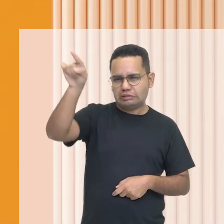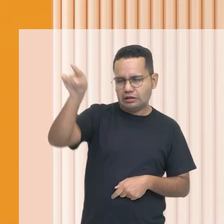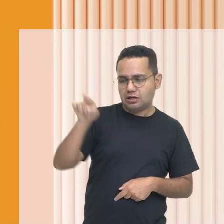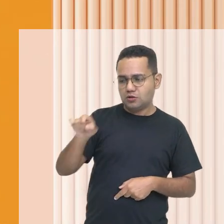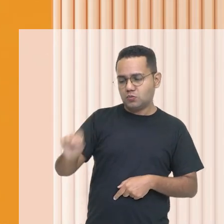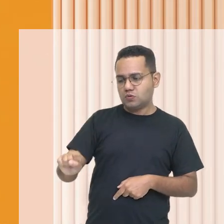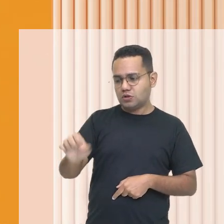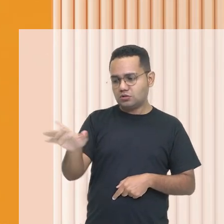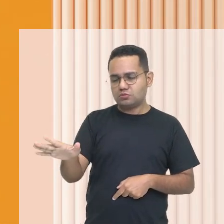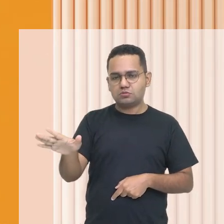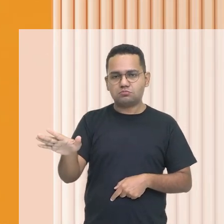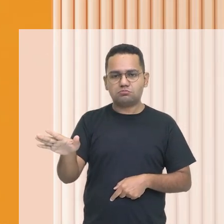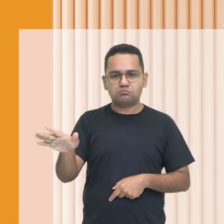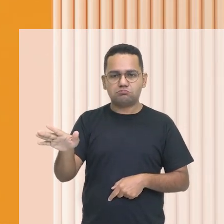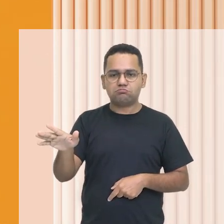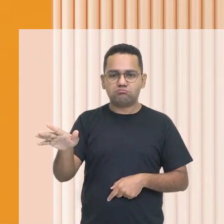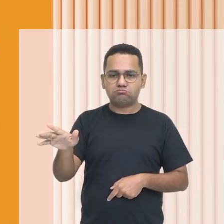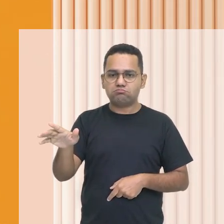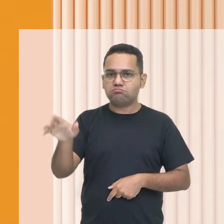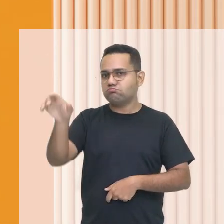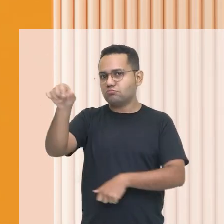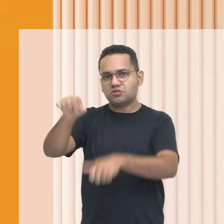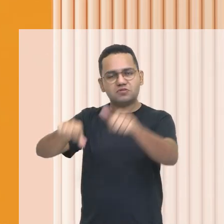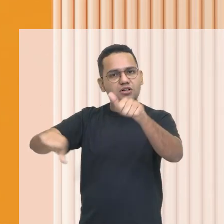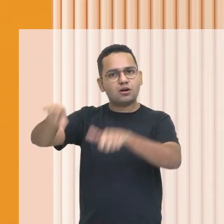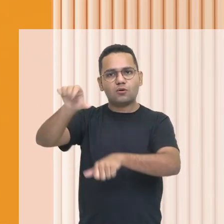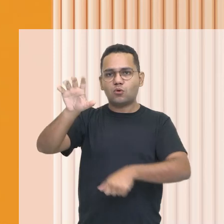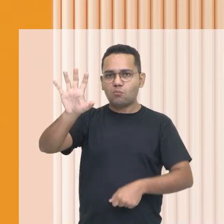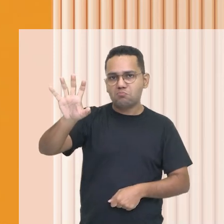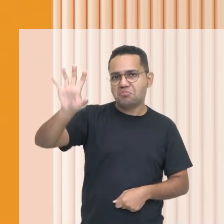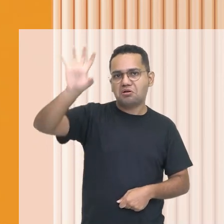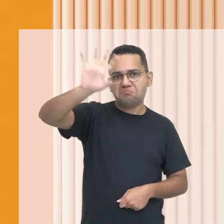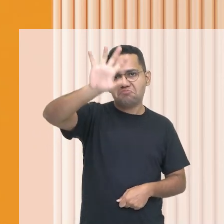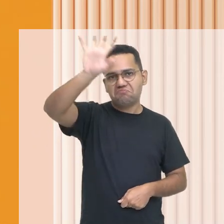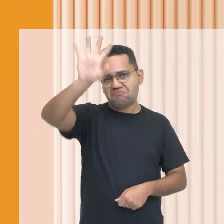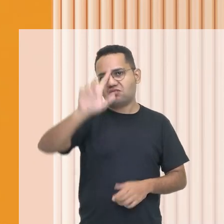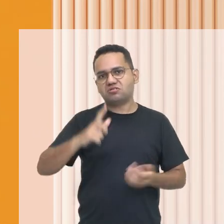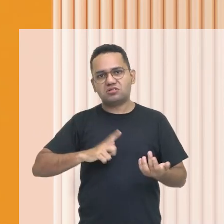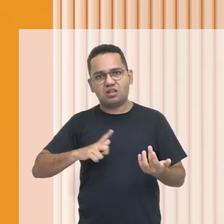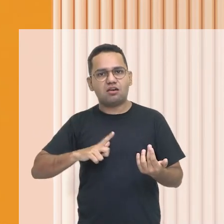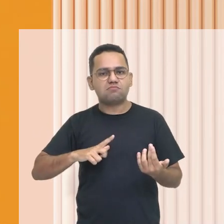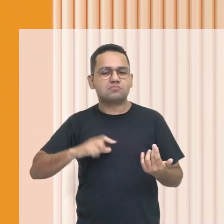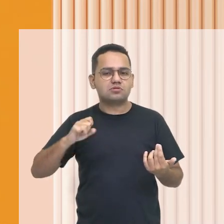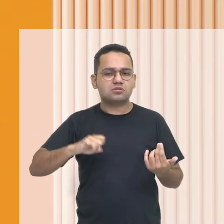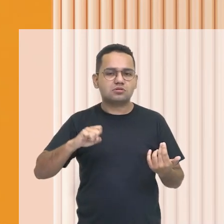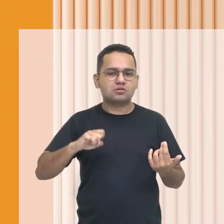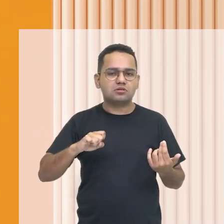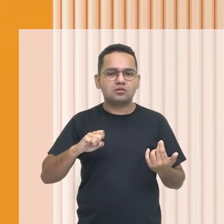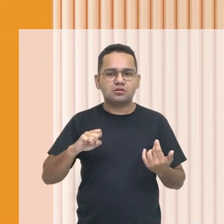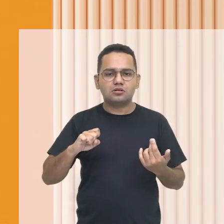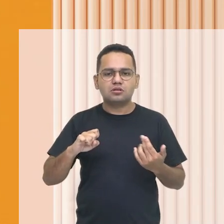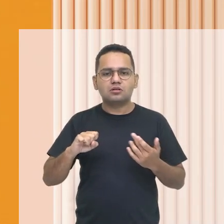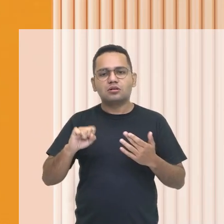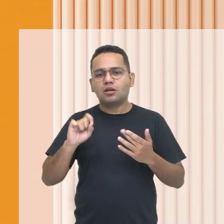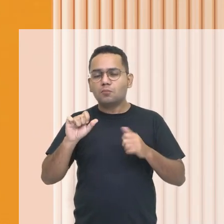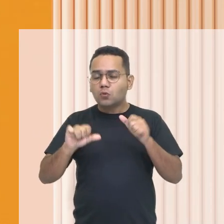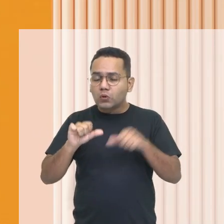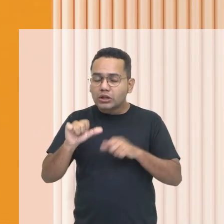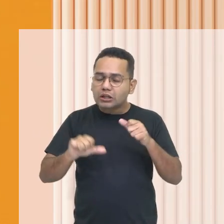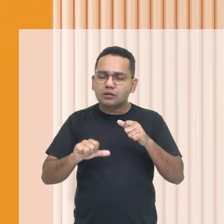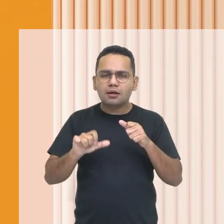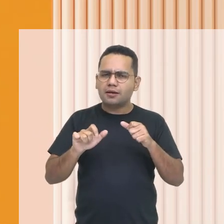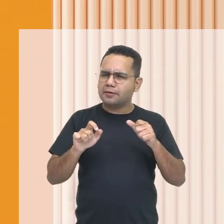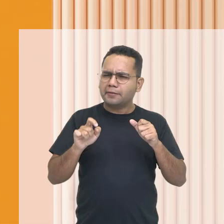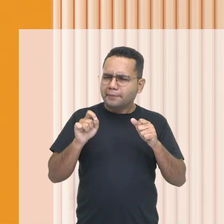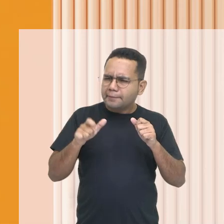vão mudar de região a partir ali do final do século XIX,